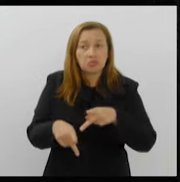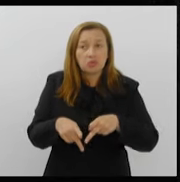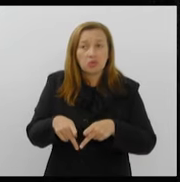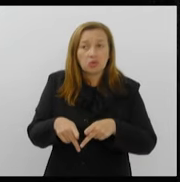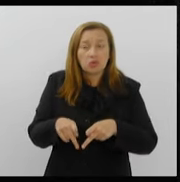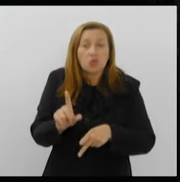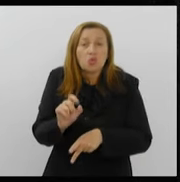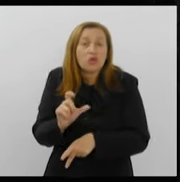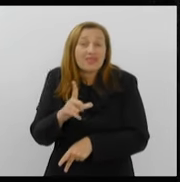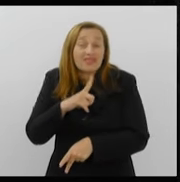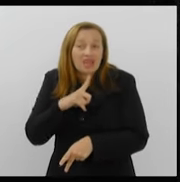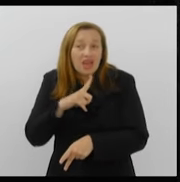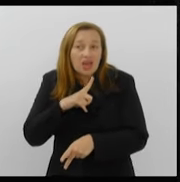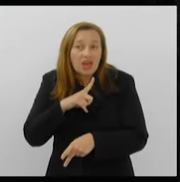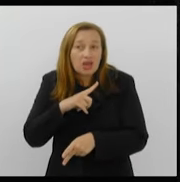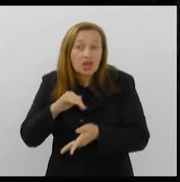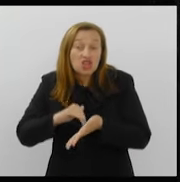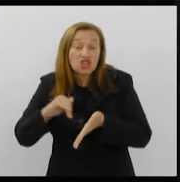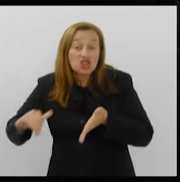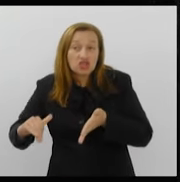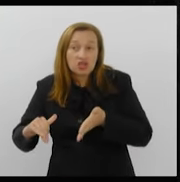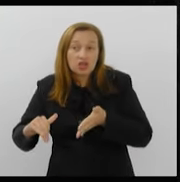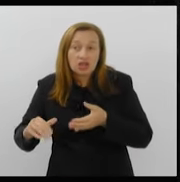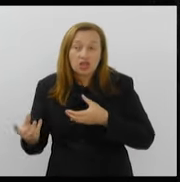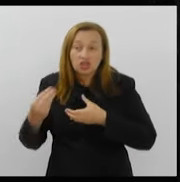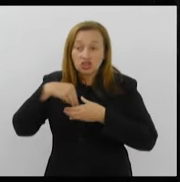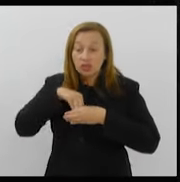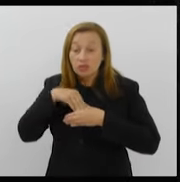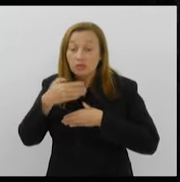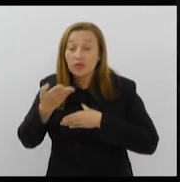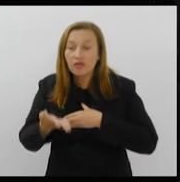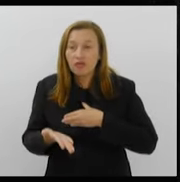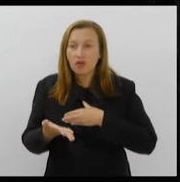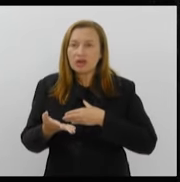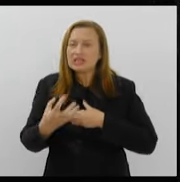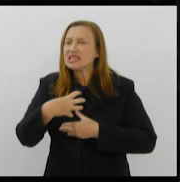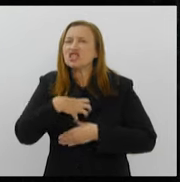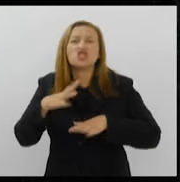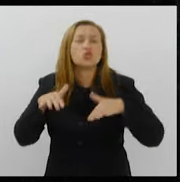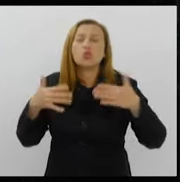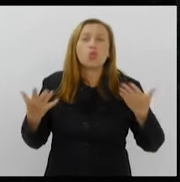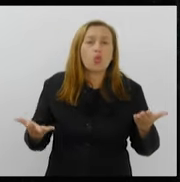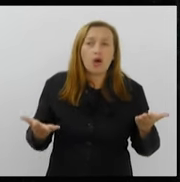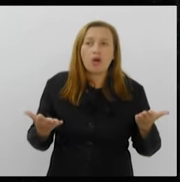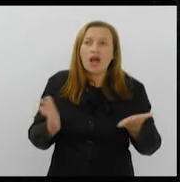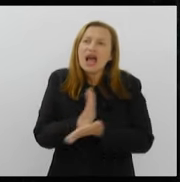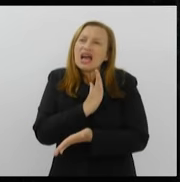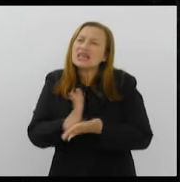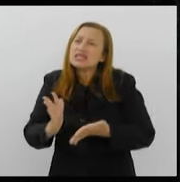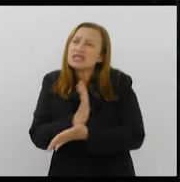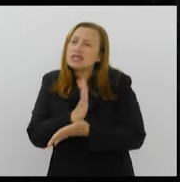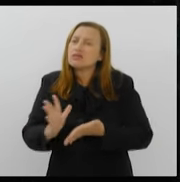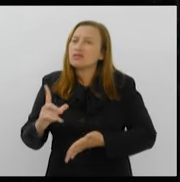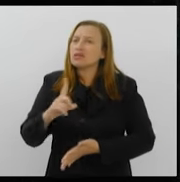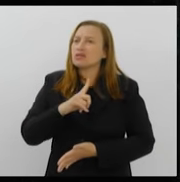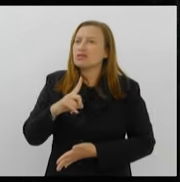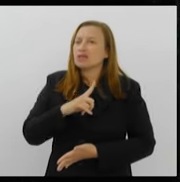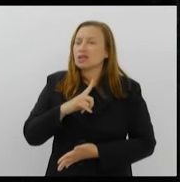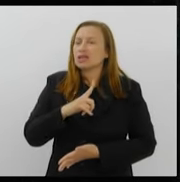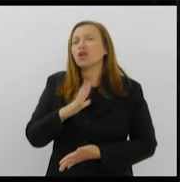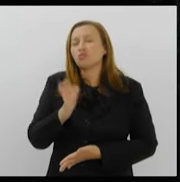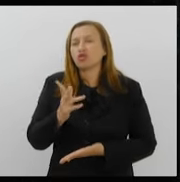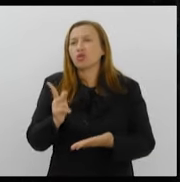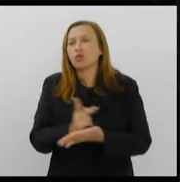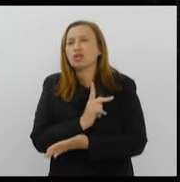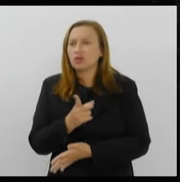tem e tira de dentro para fora. Em que sentido? Às vezes você tem uma, como já